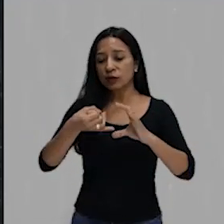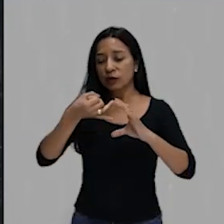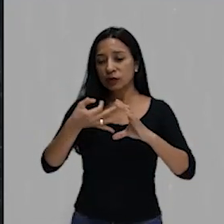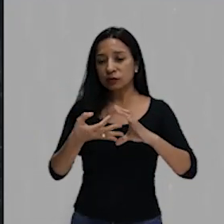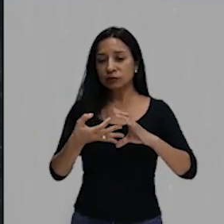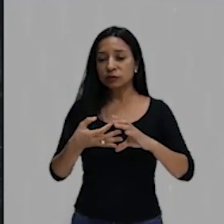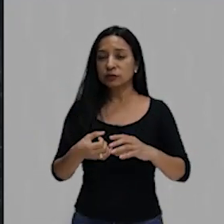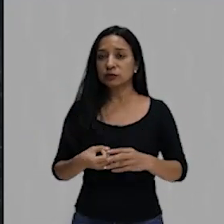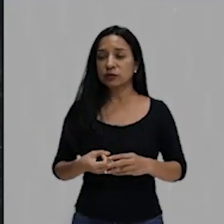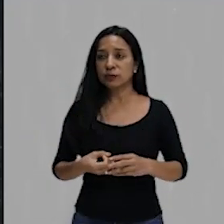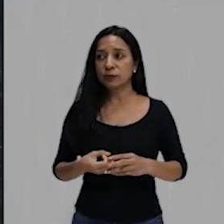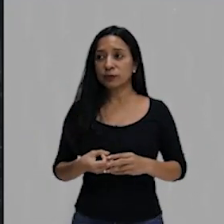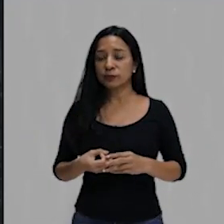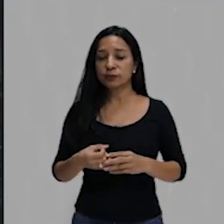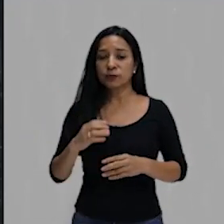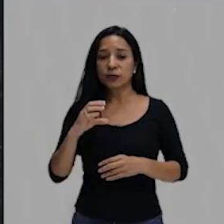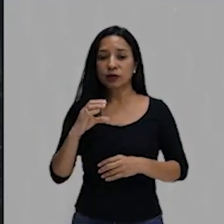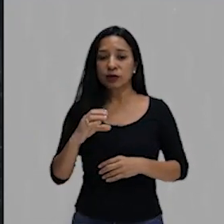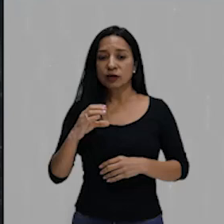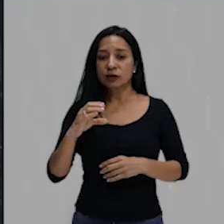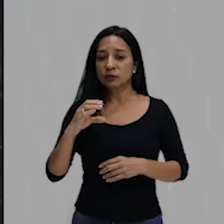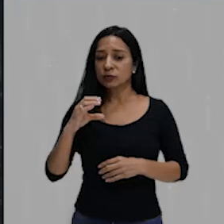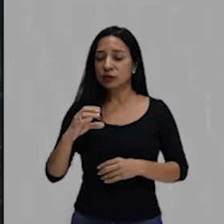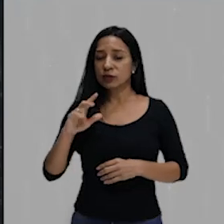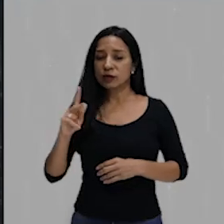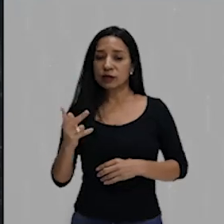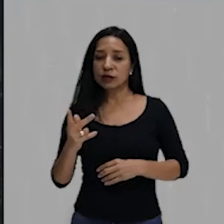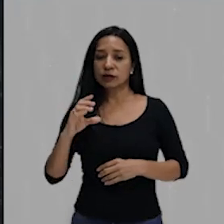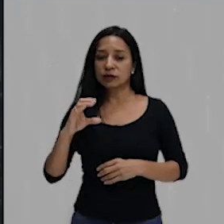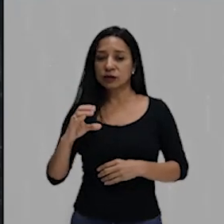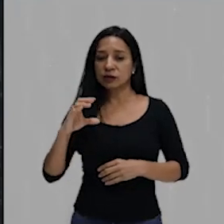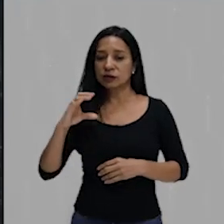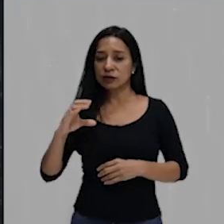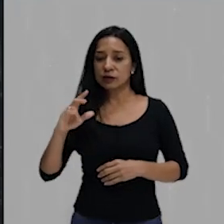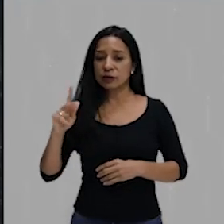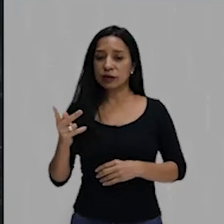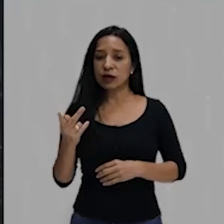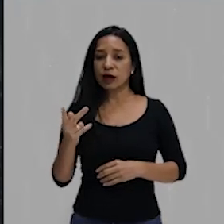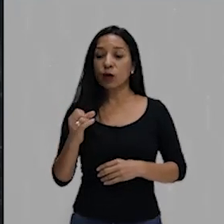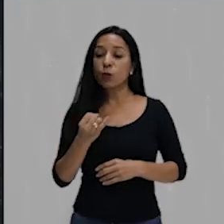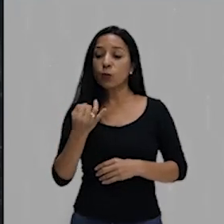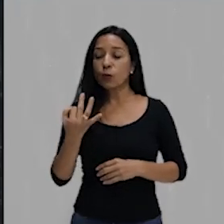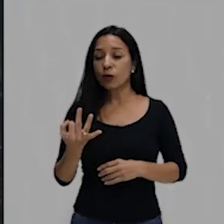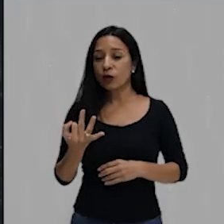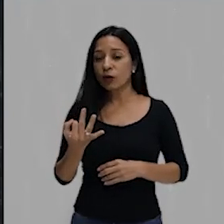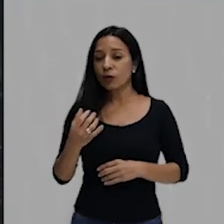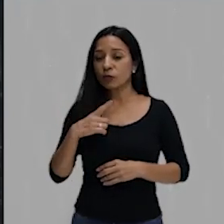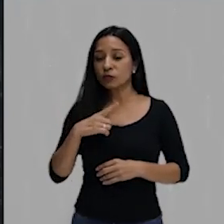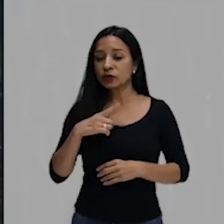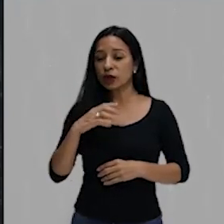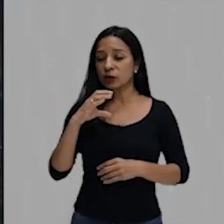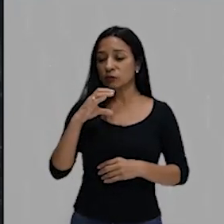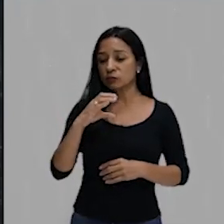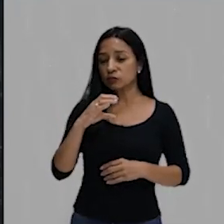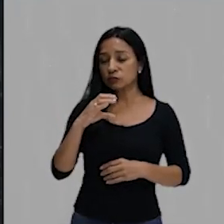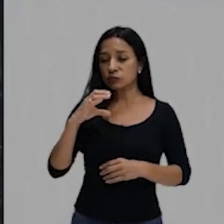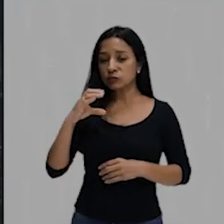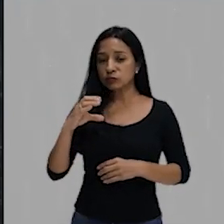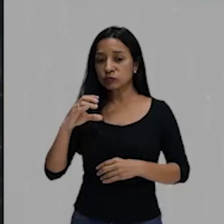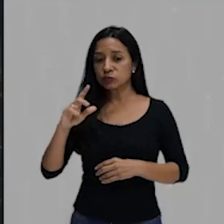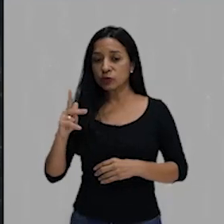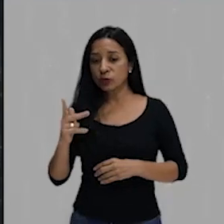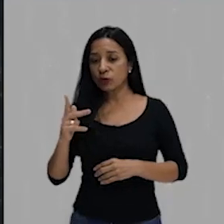característica aqui? É CCH, CCH. Ou seja, nós temos dois alelos iguais. Então, é